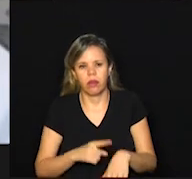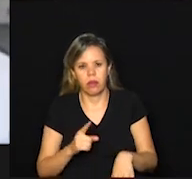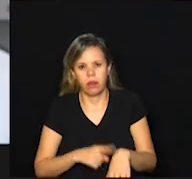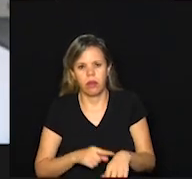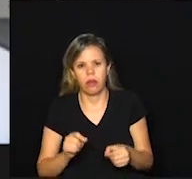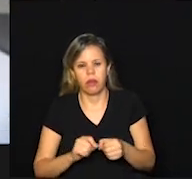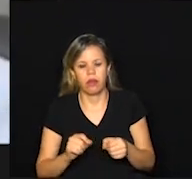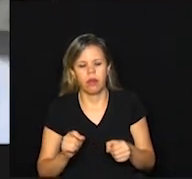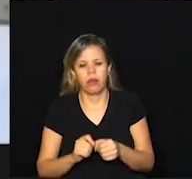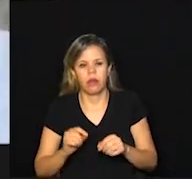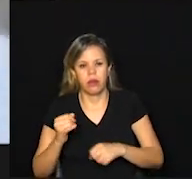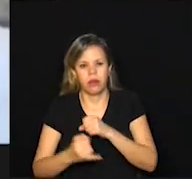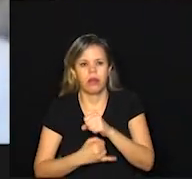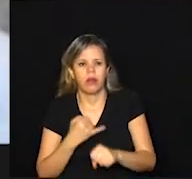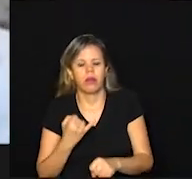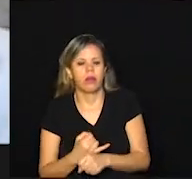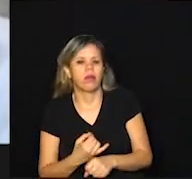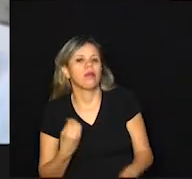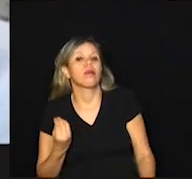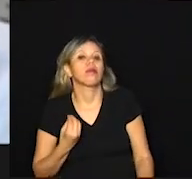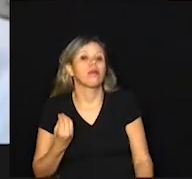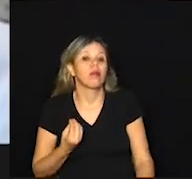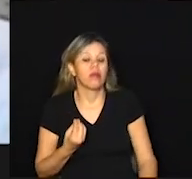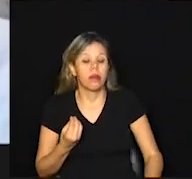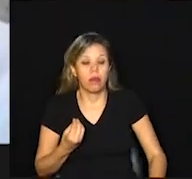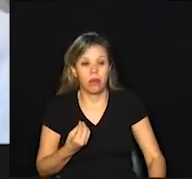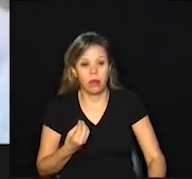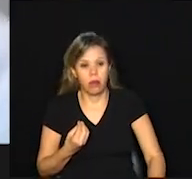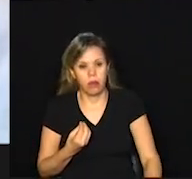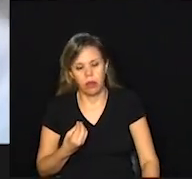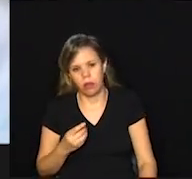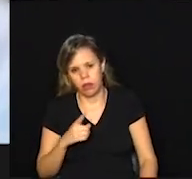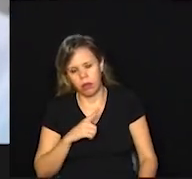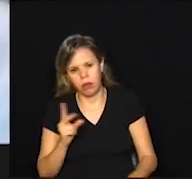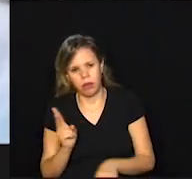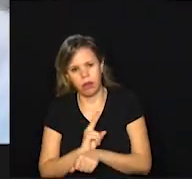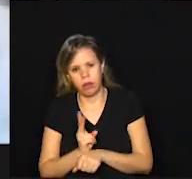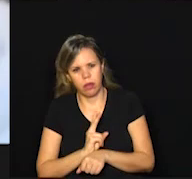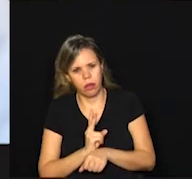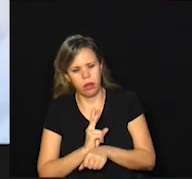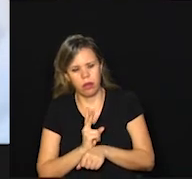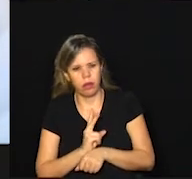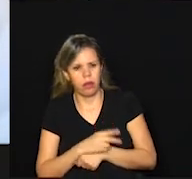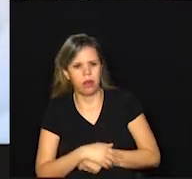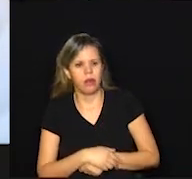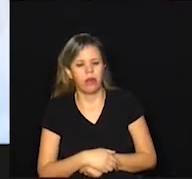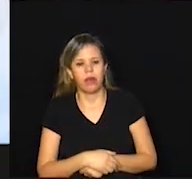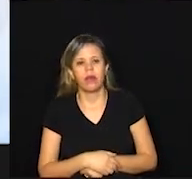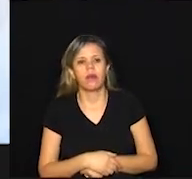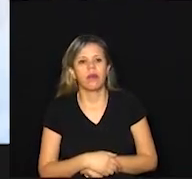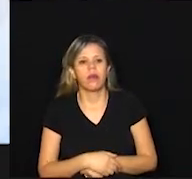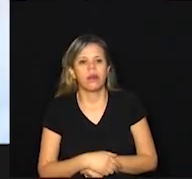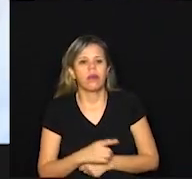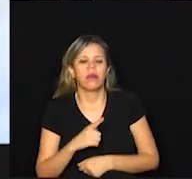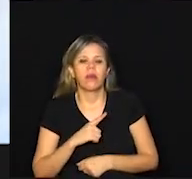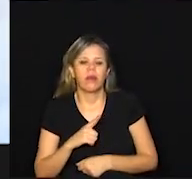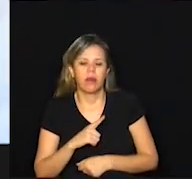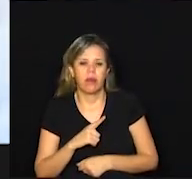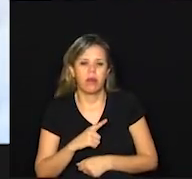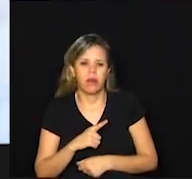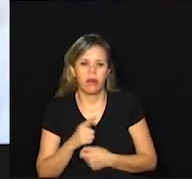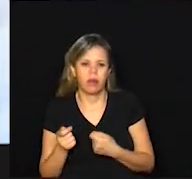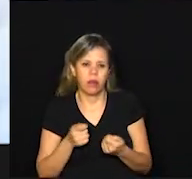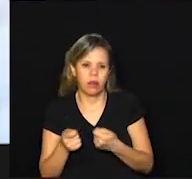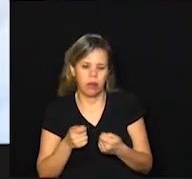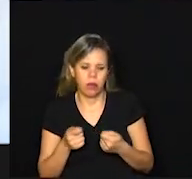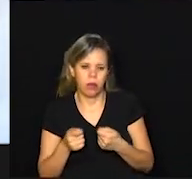tem que ser feito o ritual Mas como que eles estão se estendo a singularidade de e ela de atenção